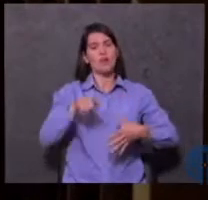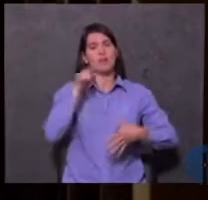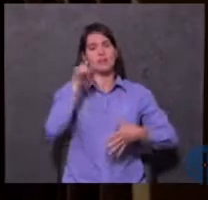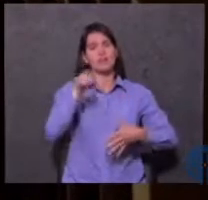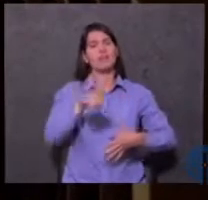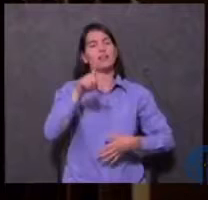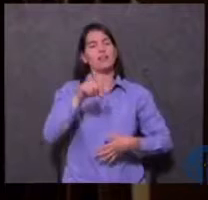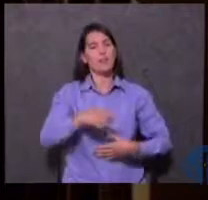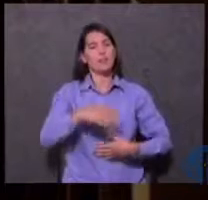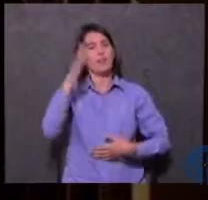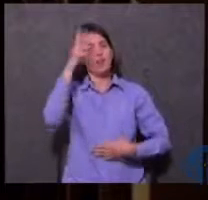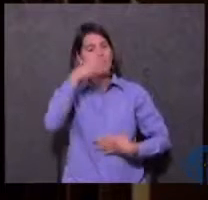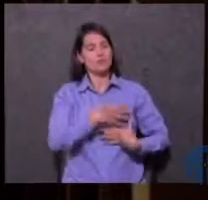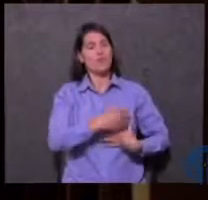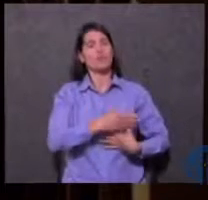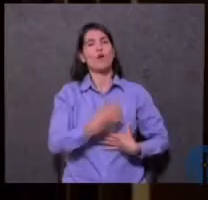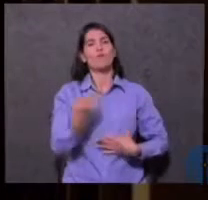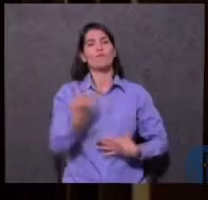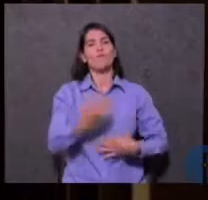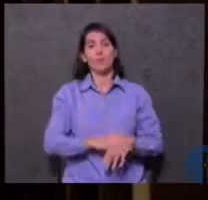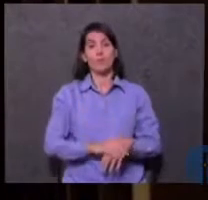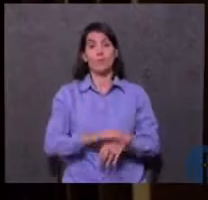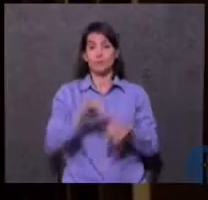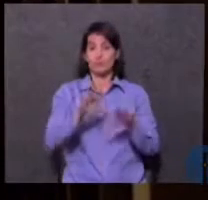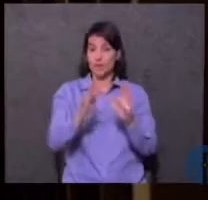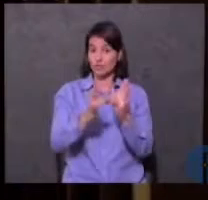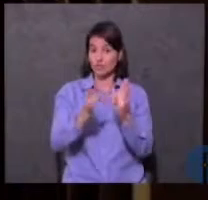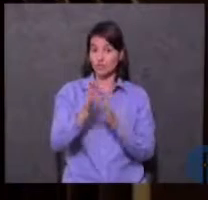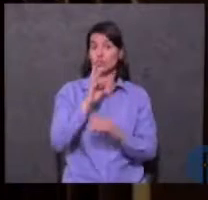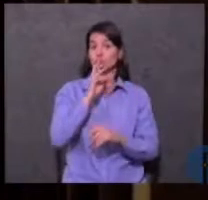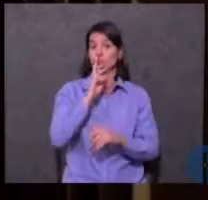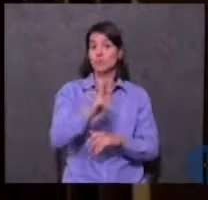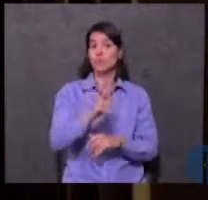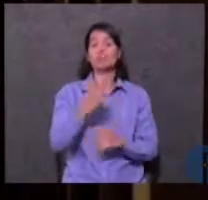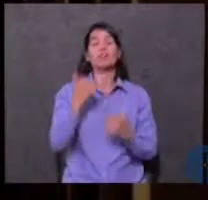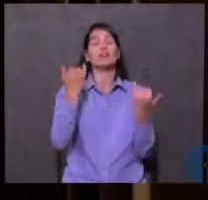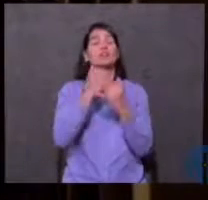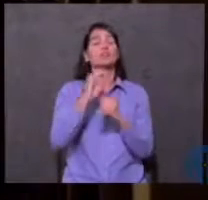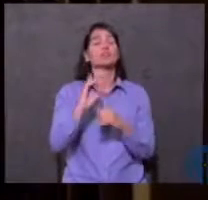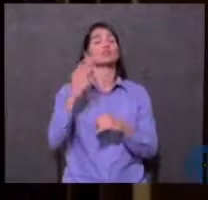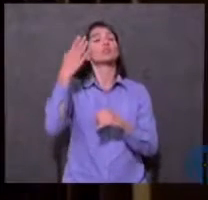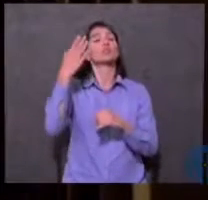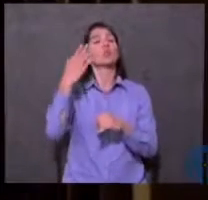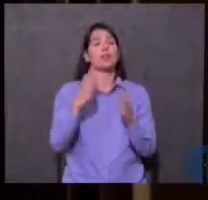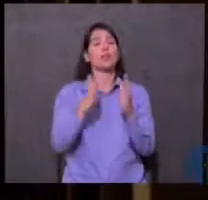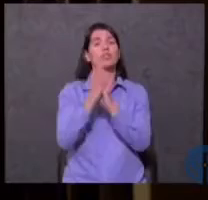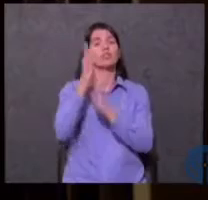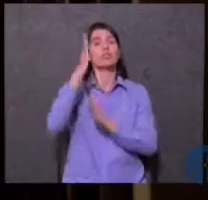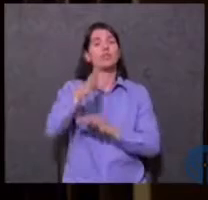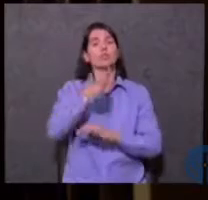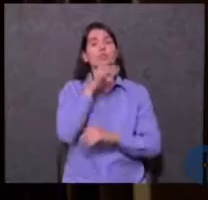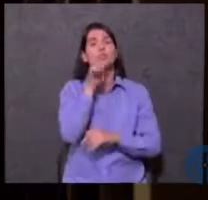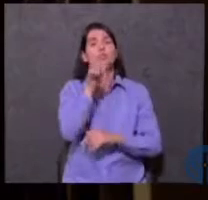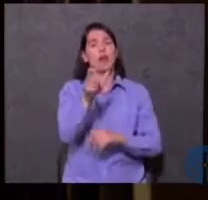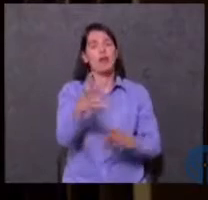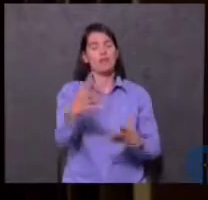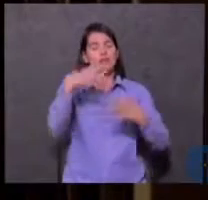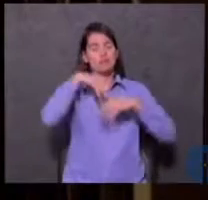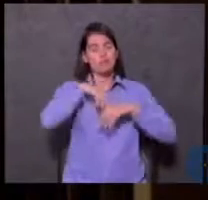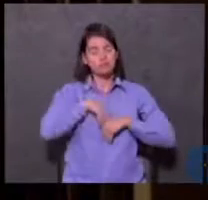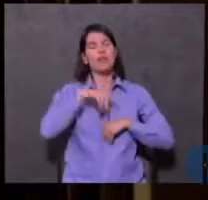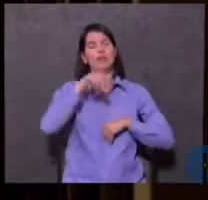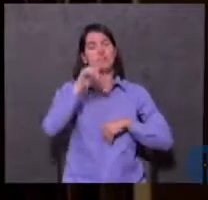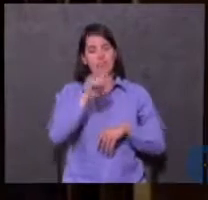replied, Rather blessed are those who hear the word of God and observe it.